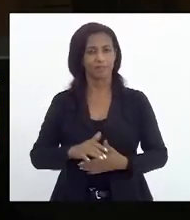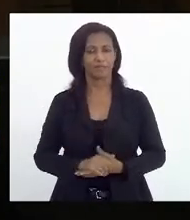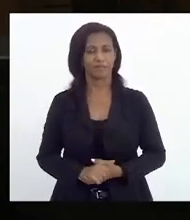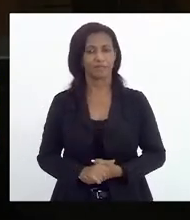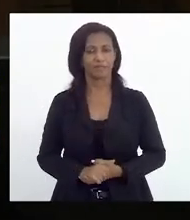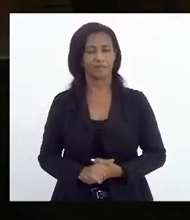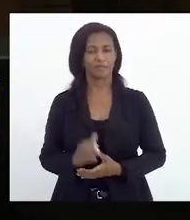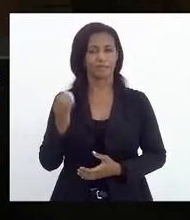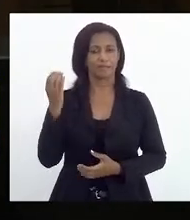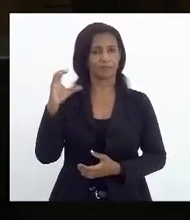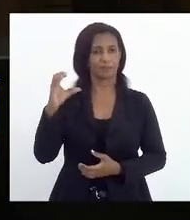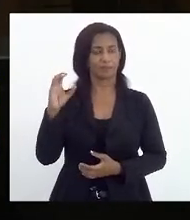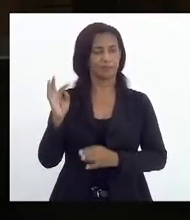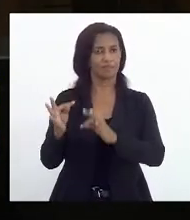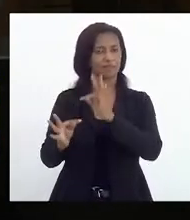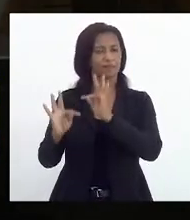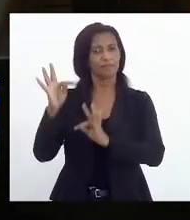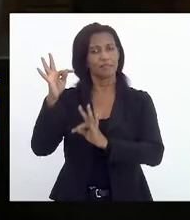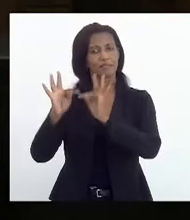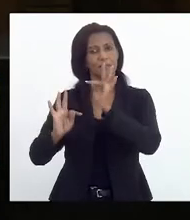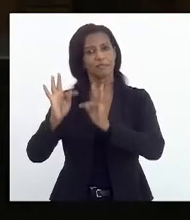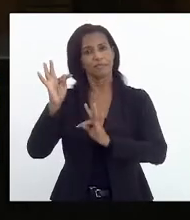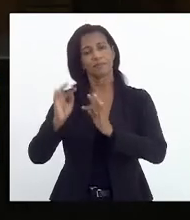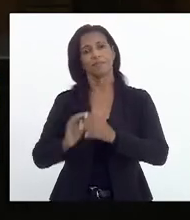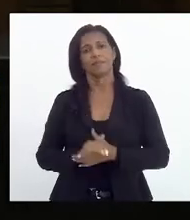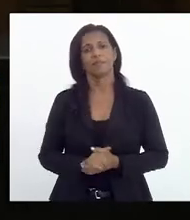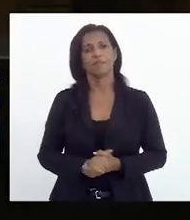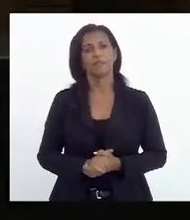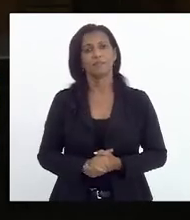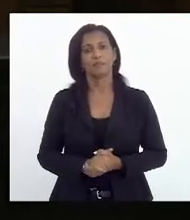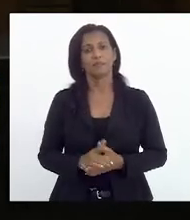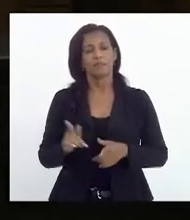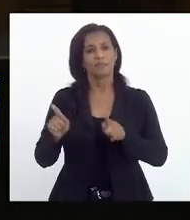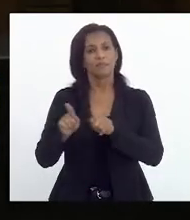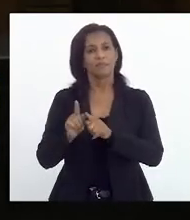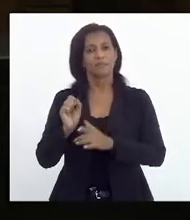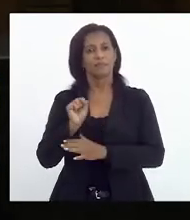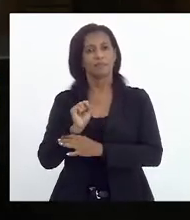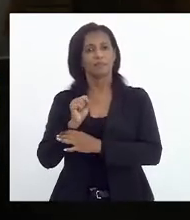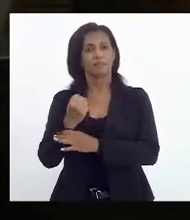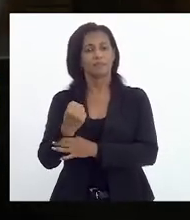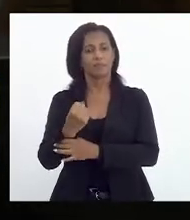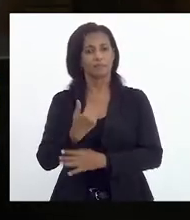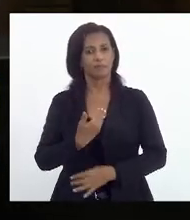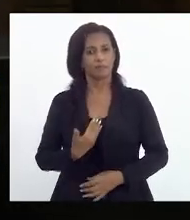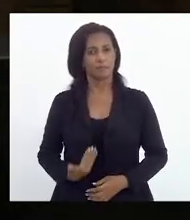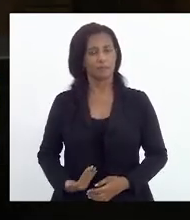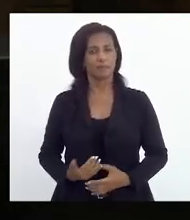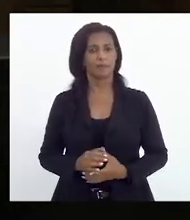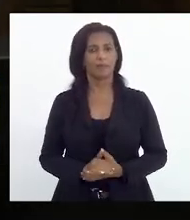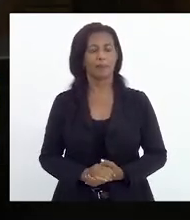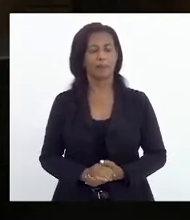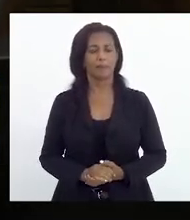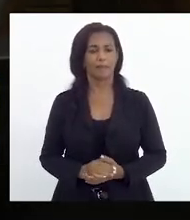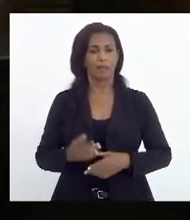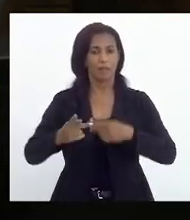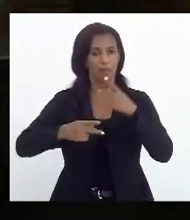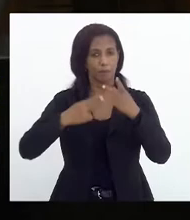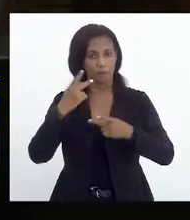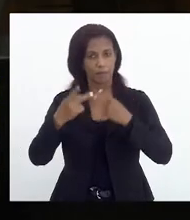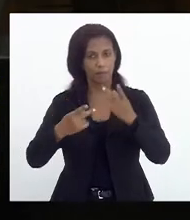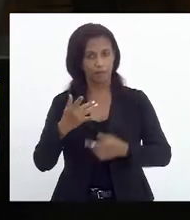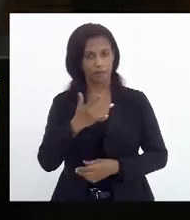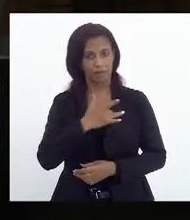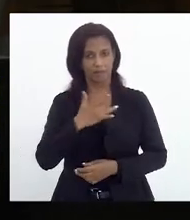da Ciência e Tecnologia e da segurança pública e para falar na